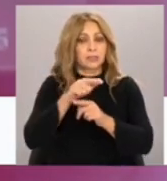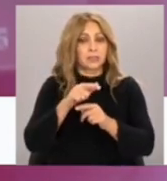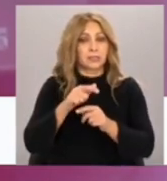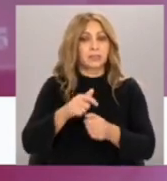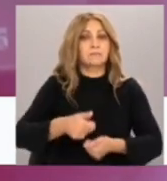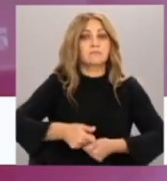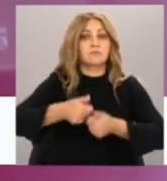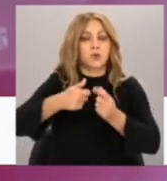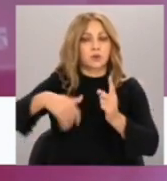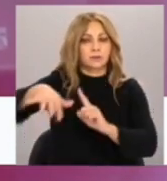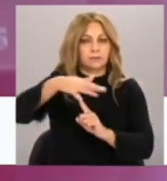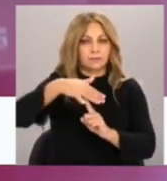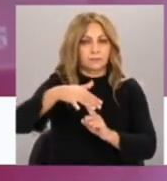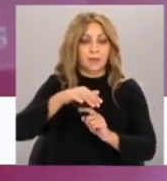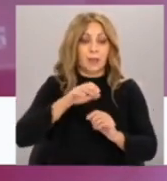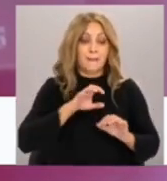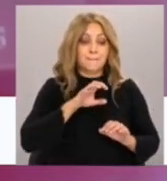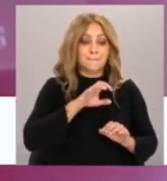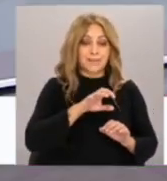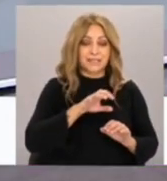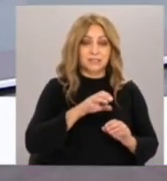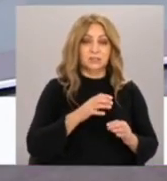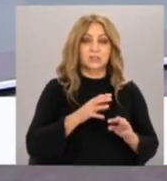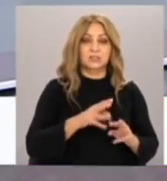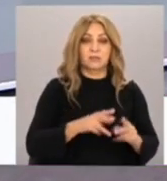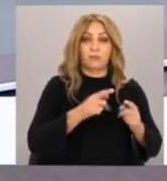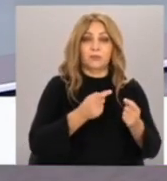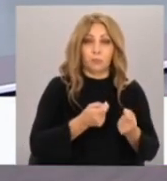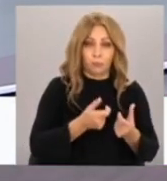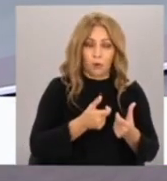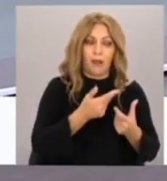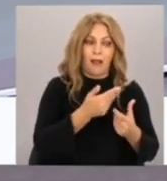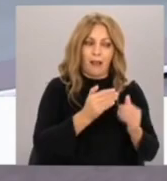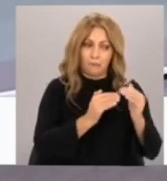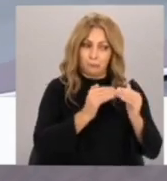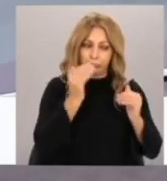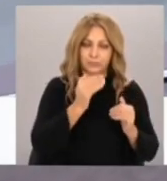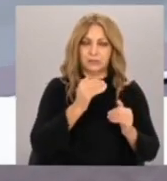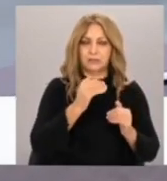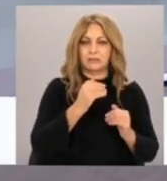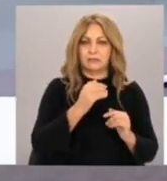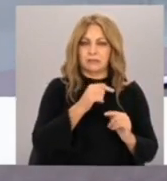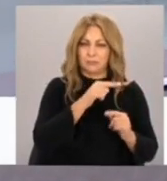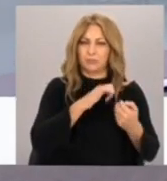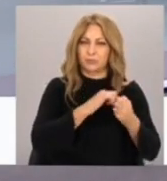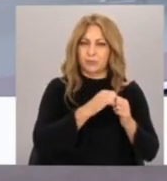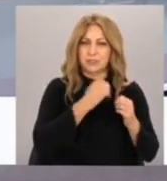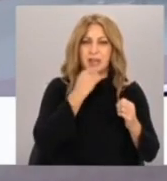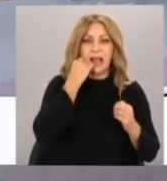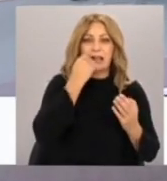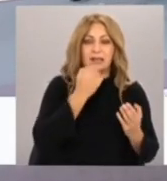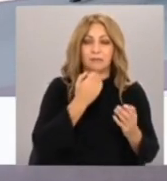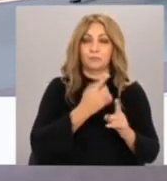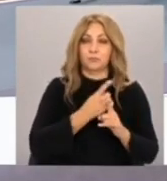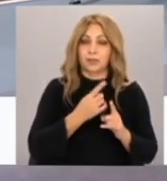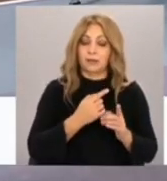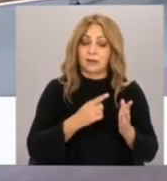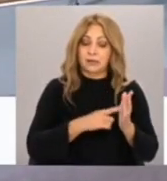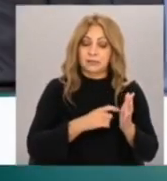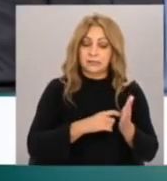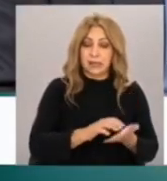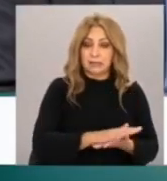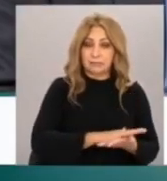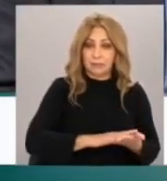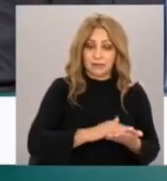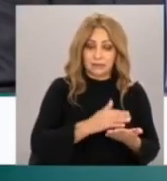menos desenvolvidos que as mulheres que atrás de catástrofes ambientais e os meus melhores equipes de ambientais e não adiantar Pastor tem necessidades básicas não